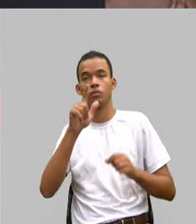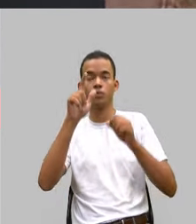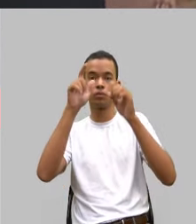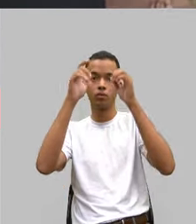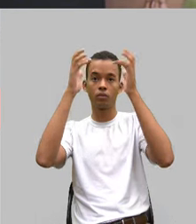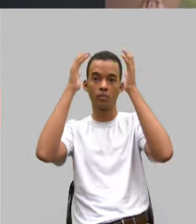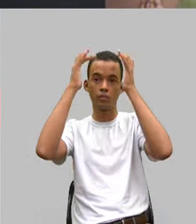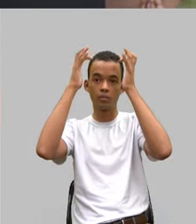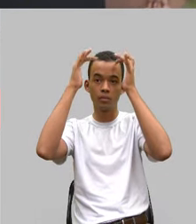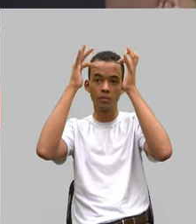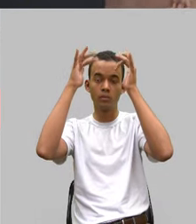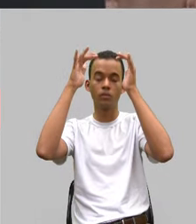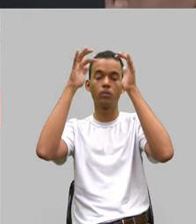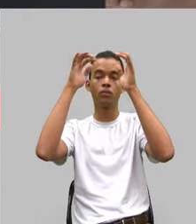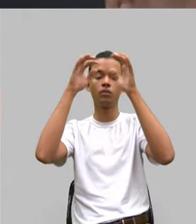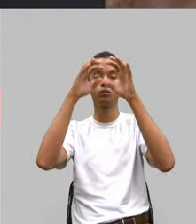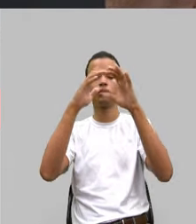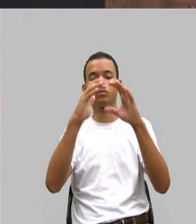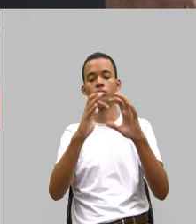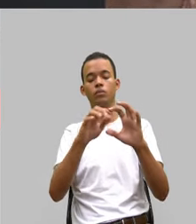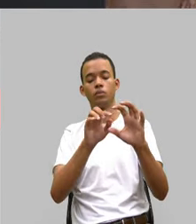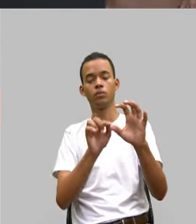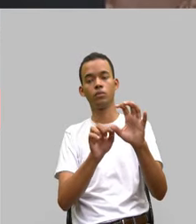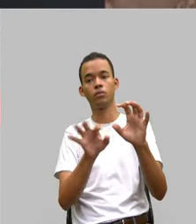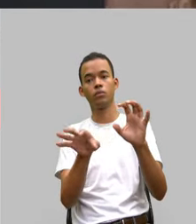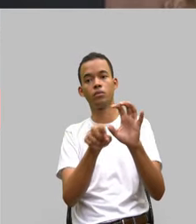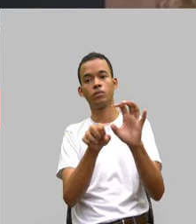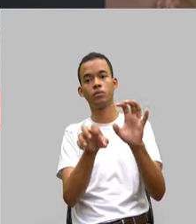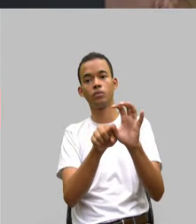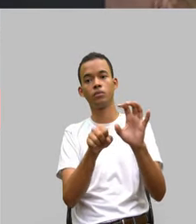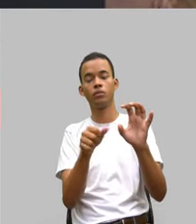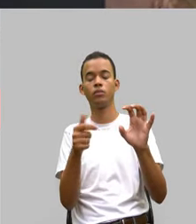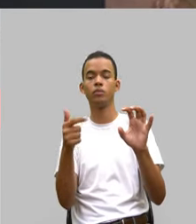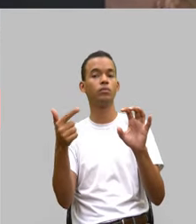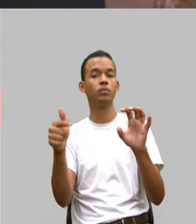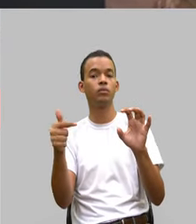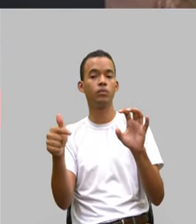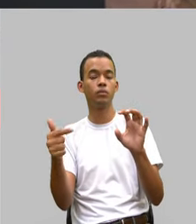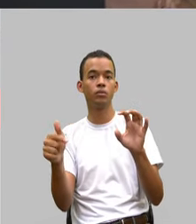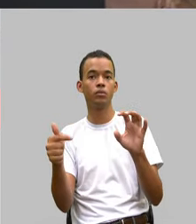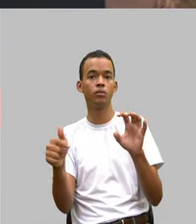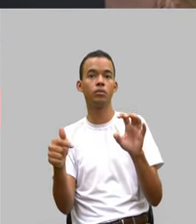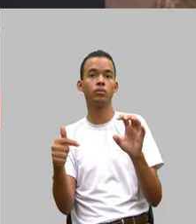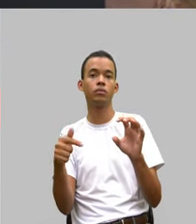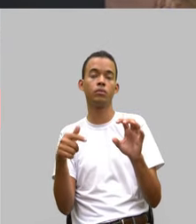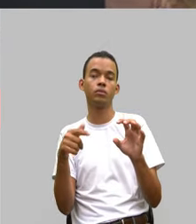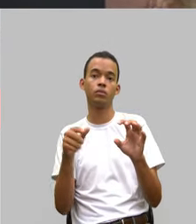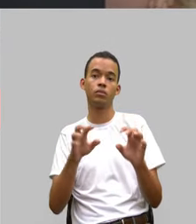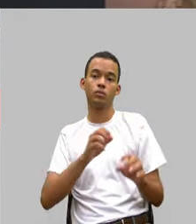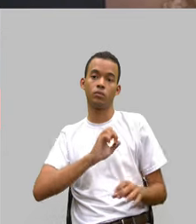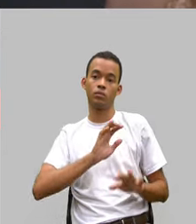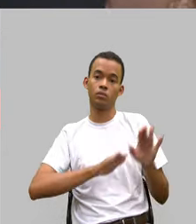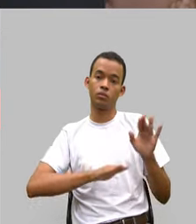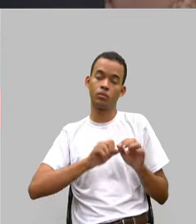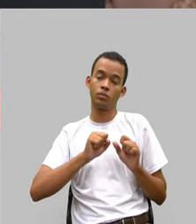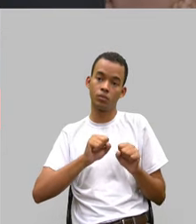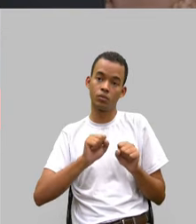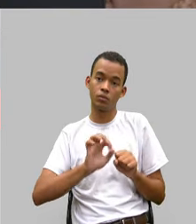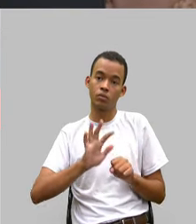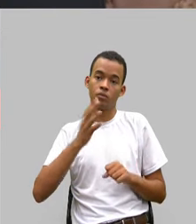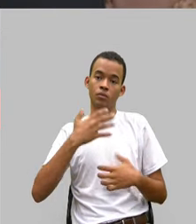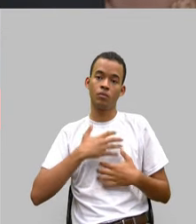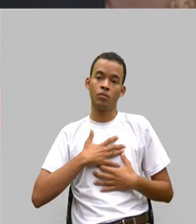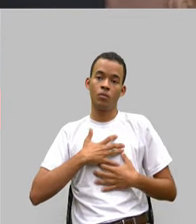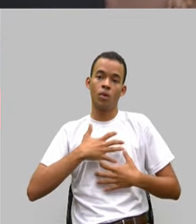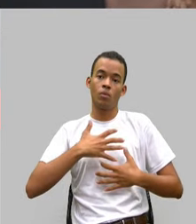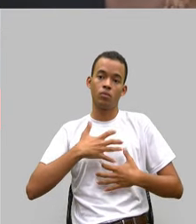cardiorrespiratória né uma causa aí importante eh de morte então daí também o um